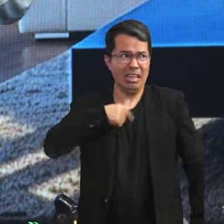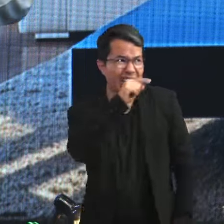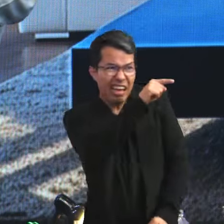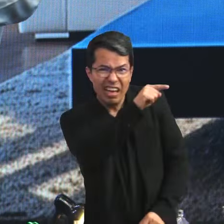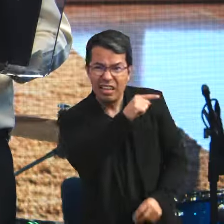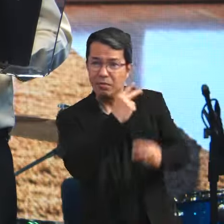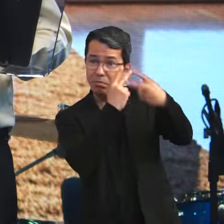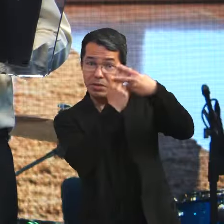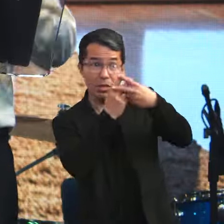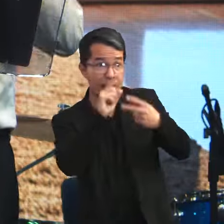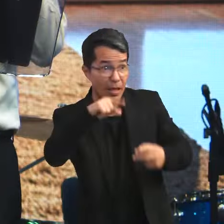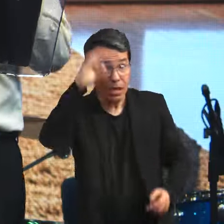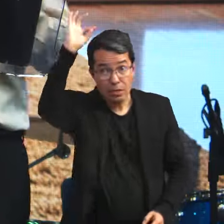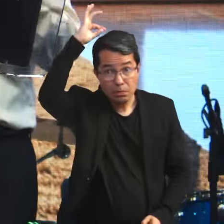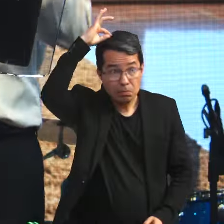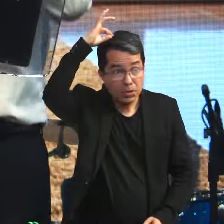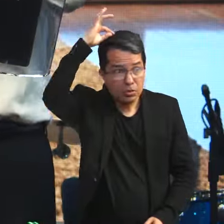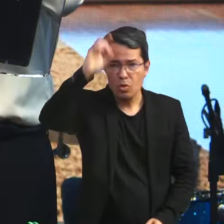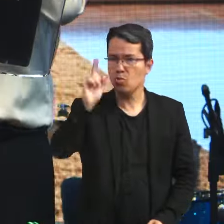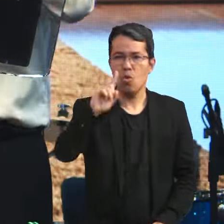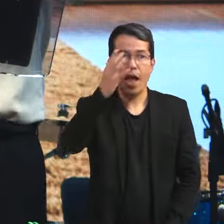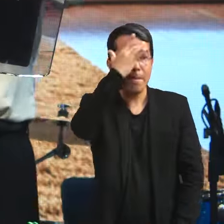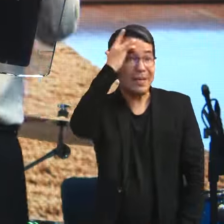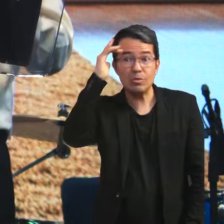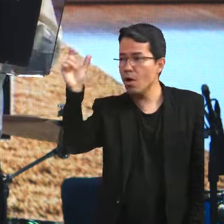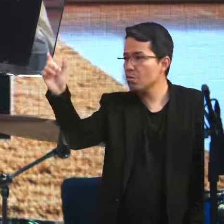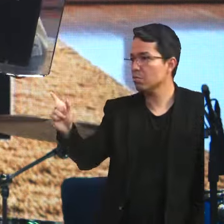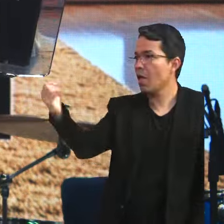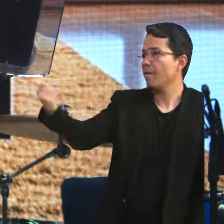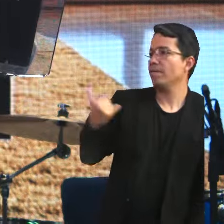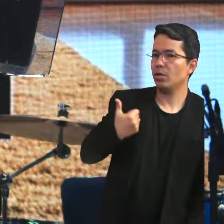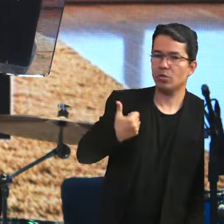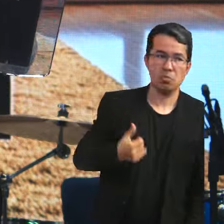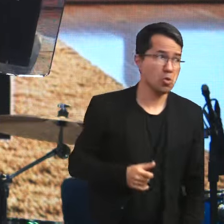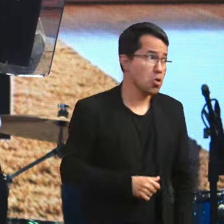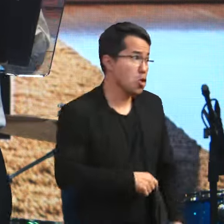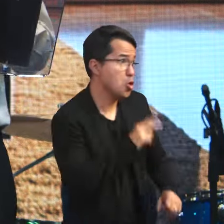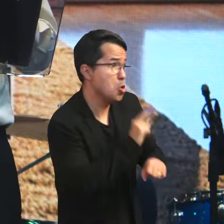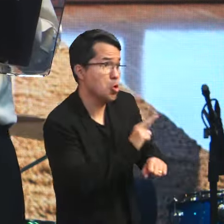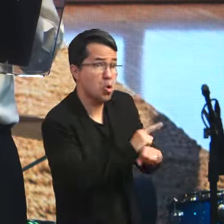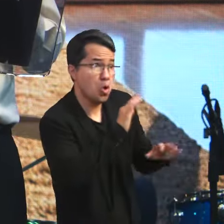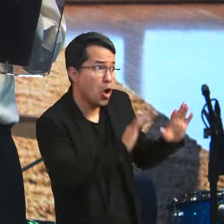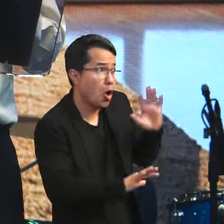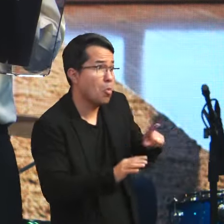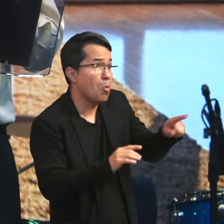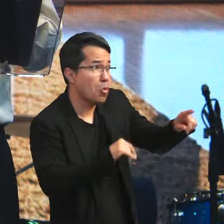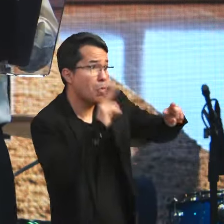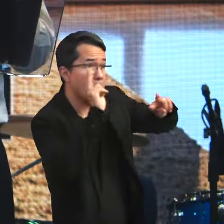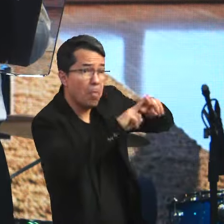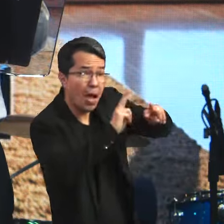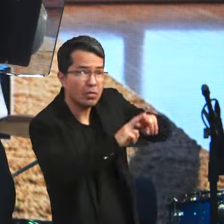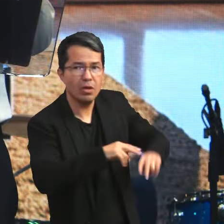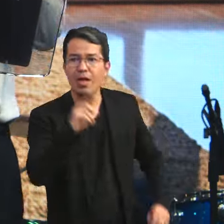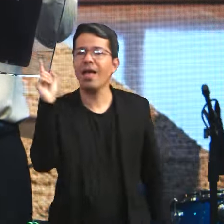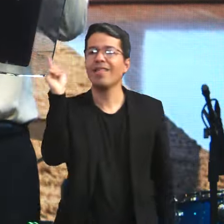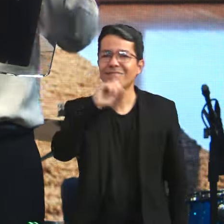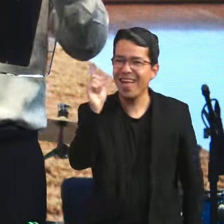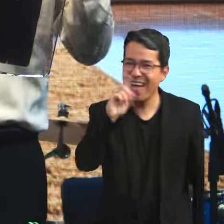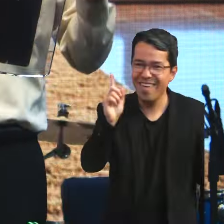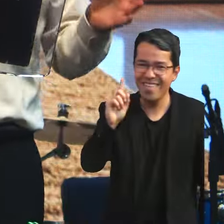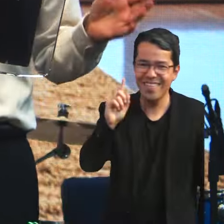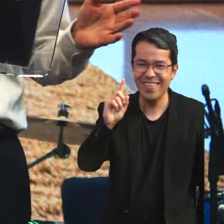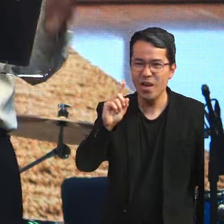Santo oito era observação de Persona não era uma obervação de além não era